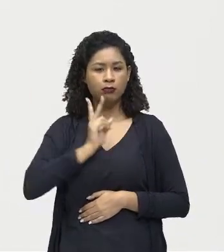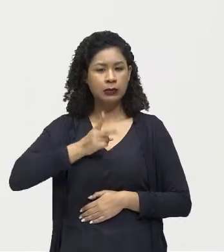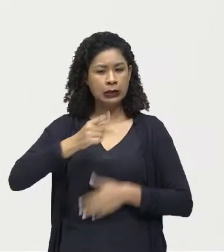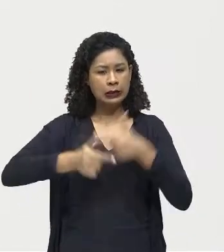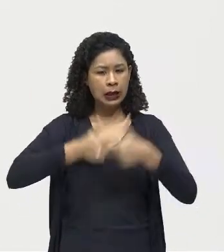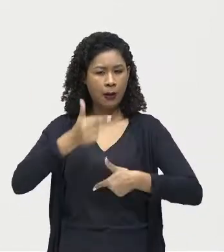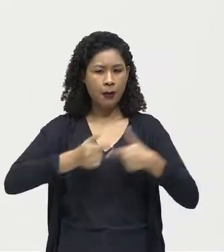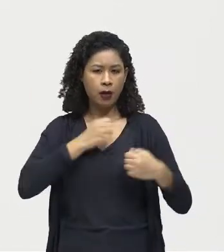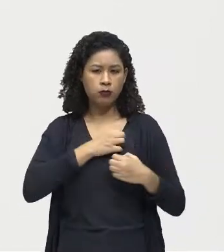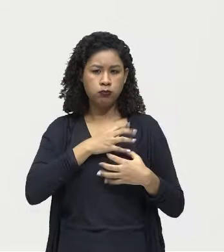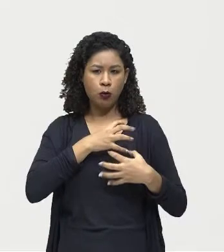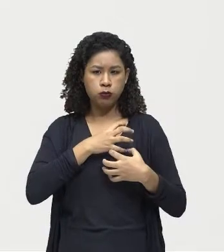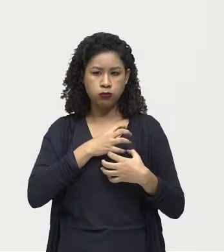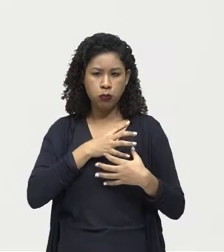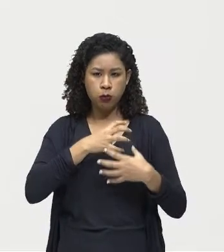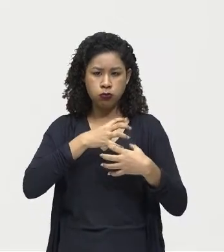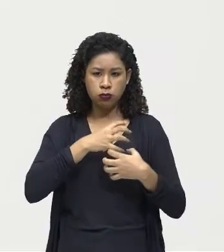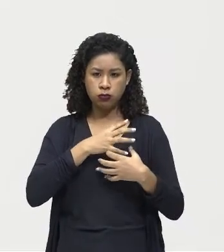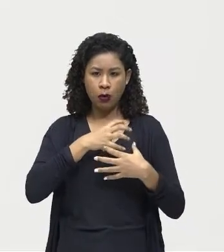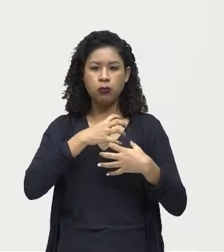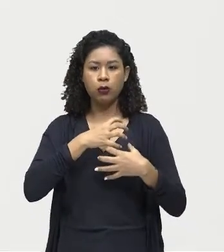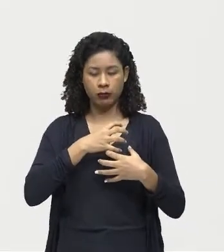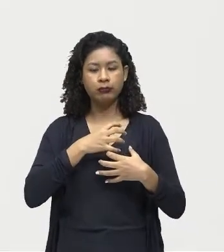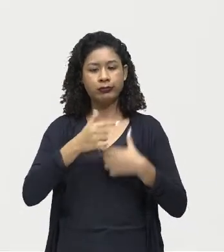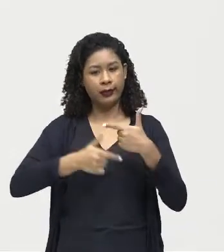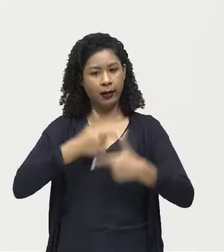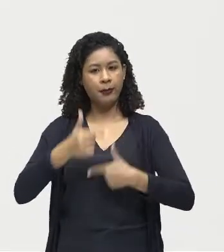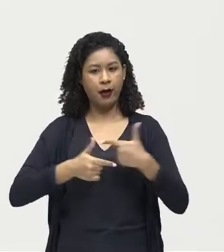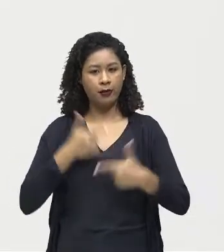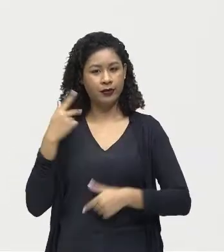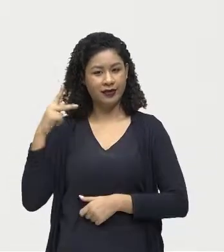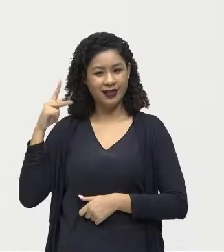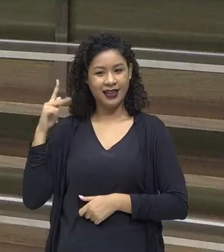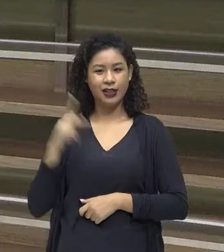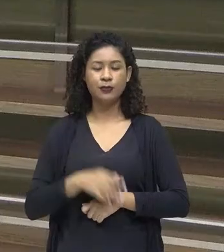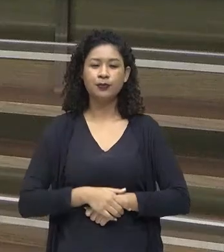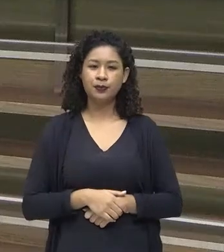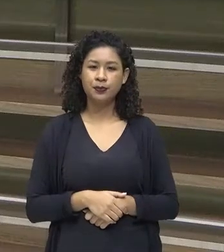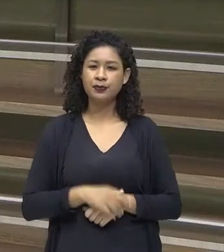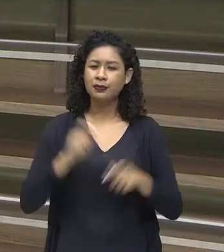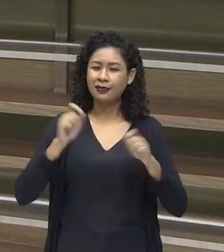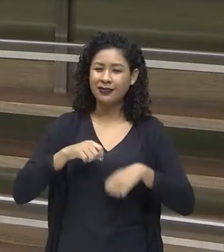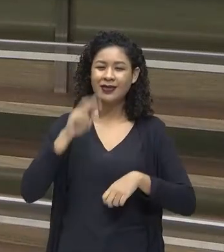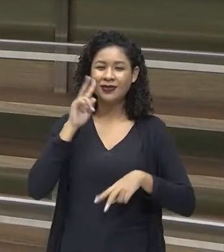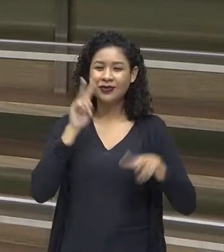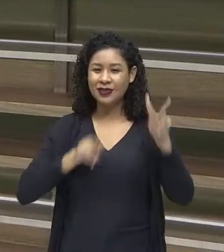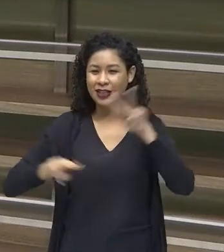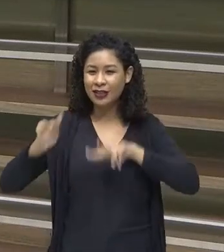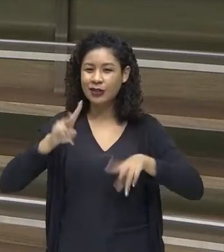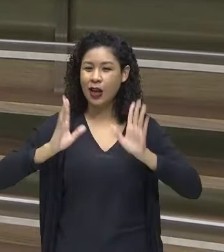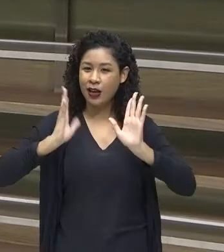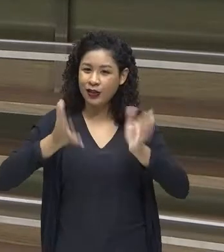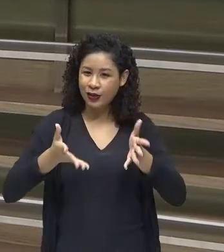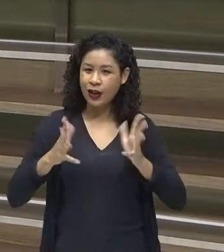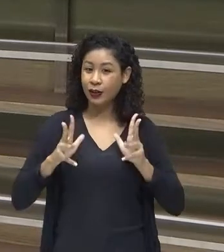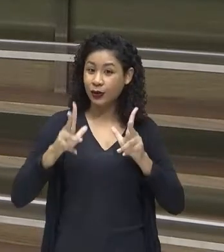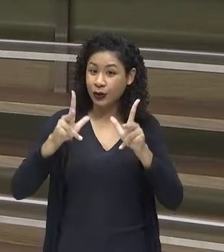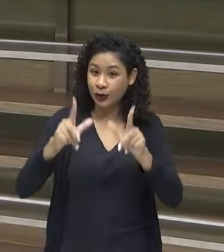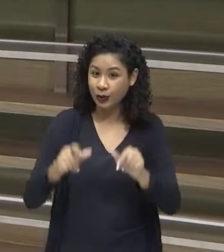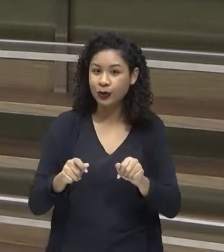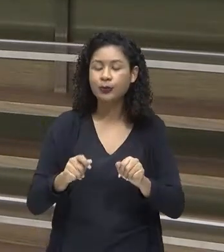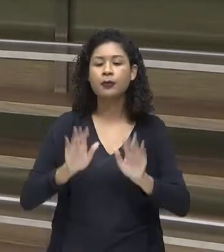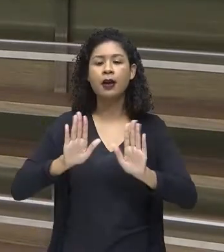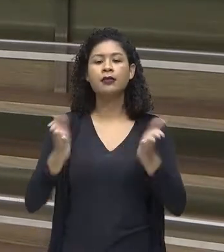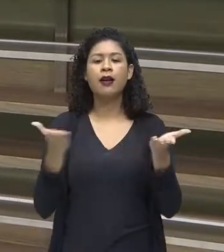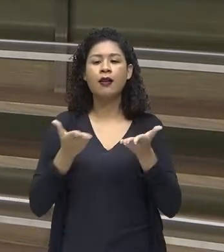sangue, tá bom? Então a gente tem aqui essa representação, temos a representação do sangue, do coração e das veias. E aí a gente trouxe